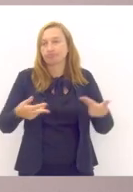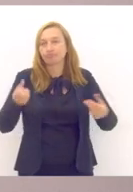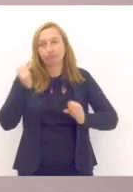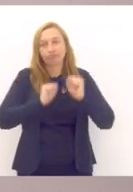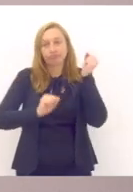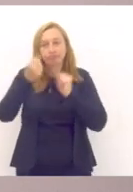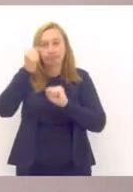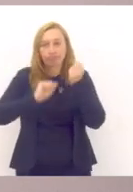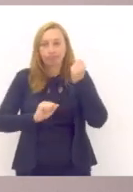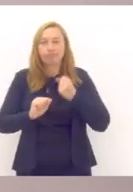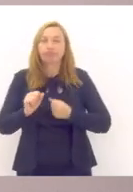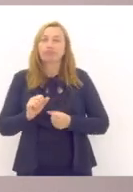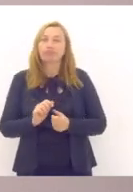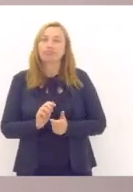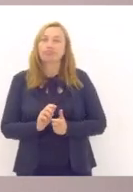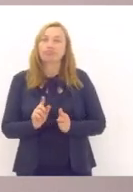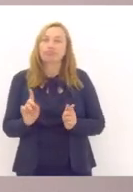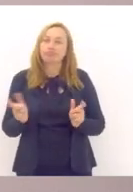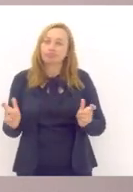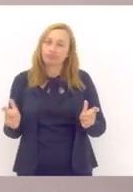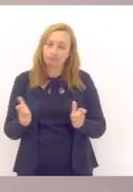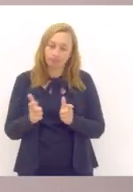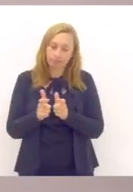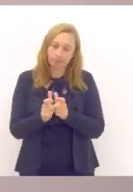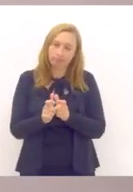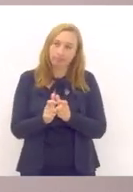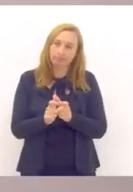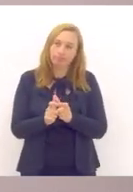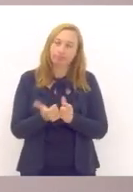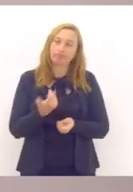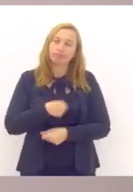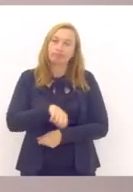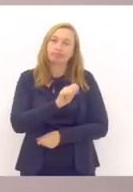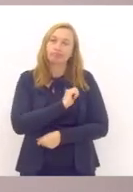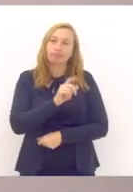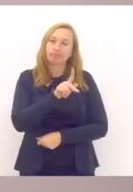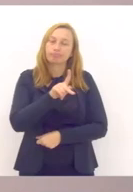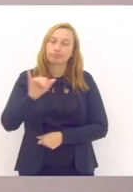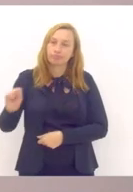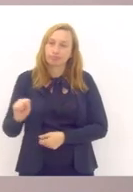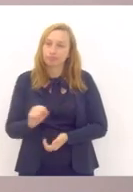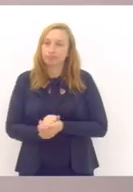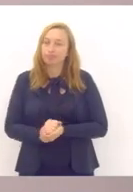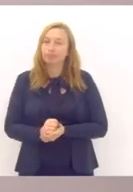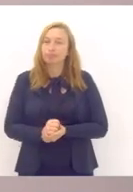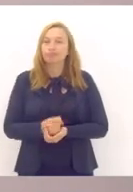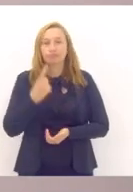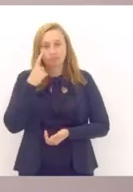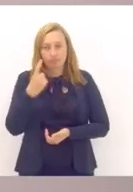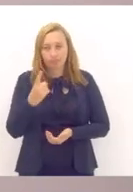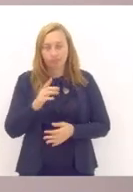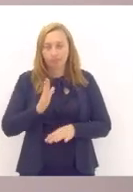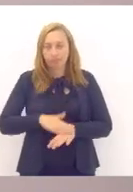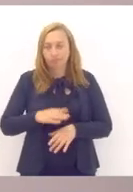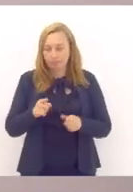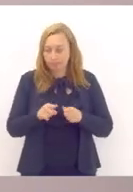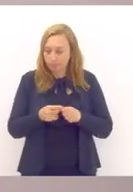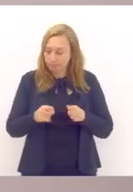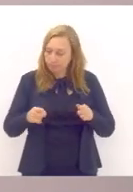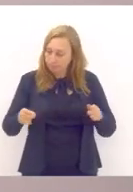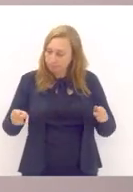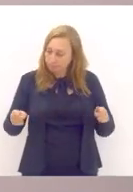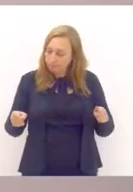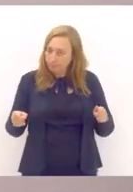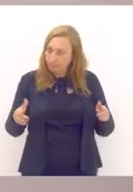Isso se exprime aonde? Na nossa receita de ICMS. Se você pegar uma série mais longa, em